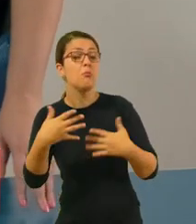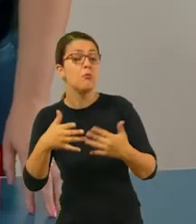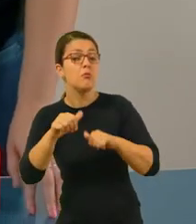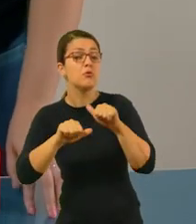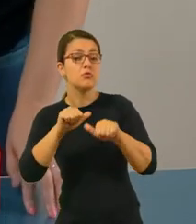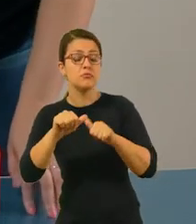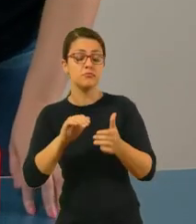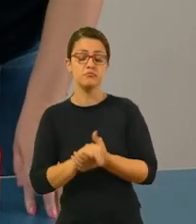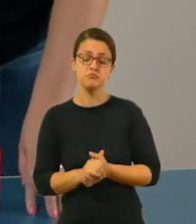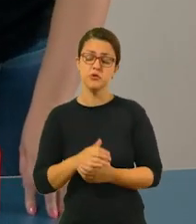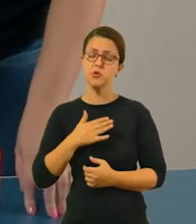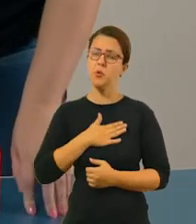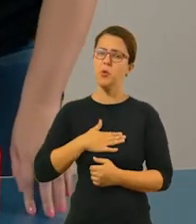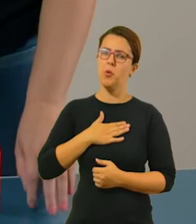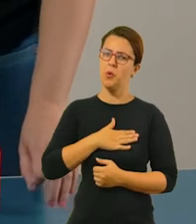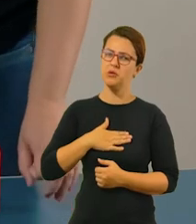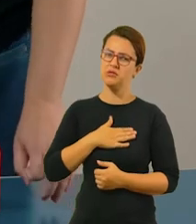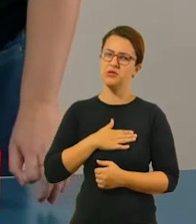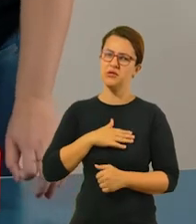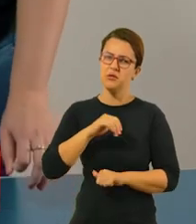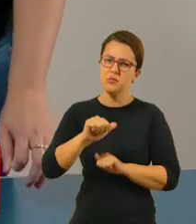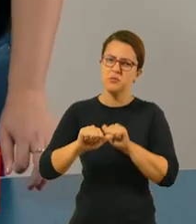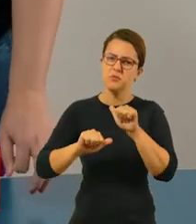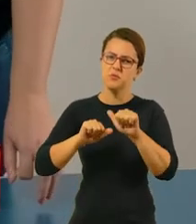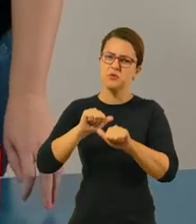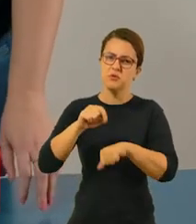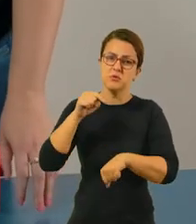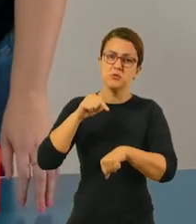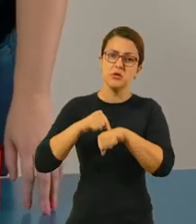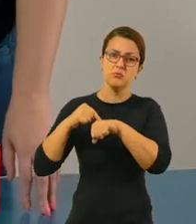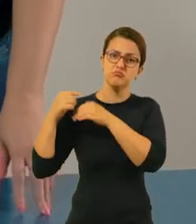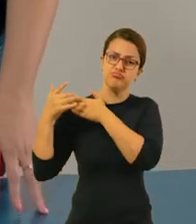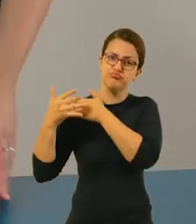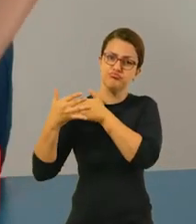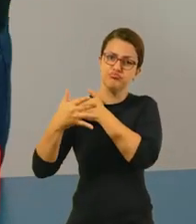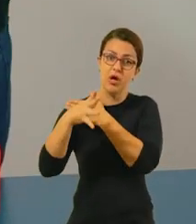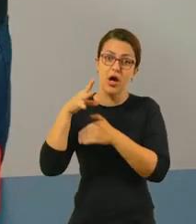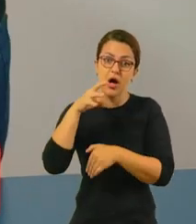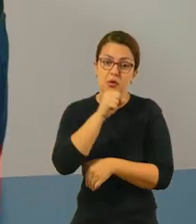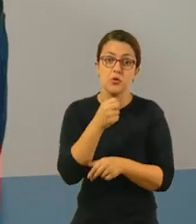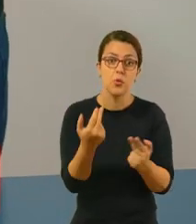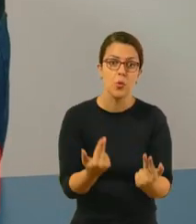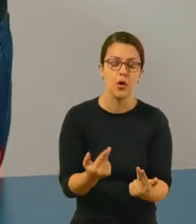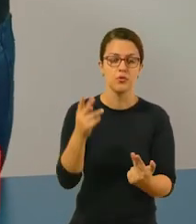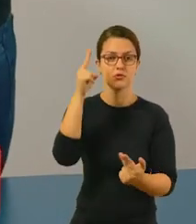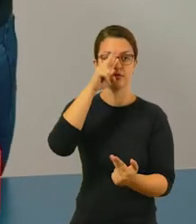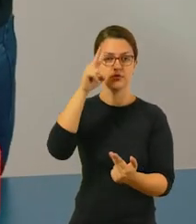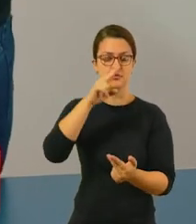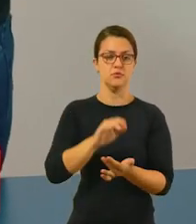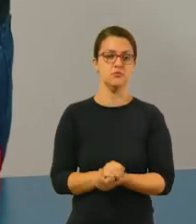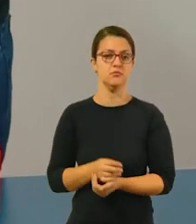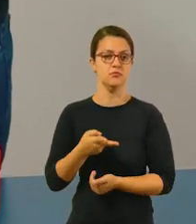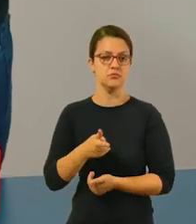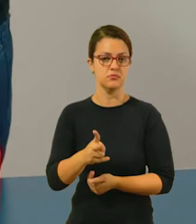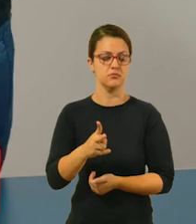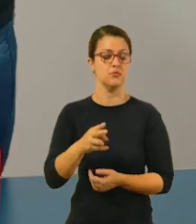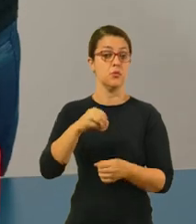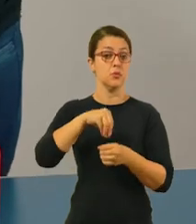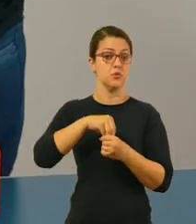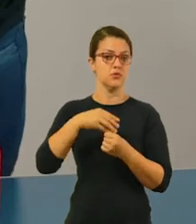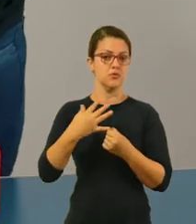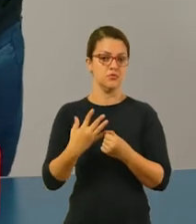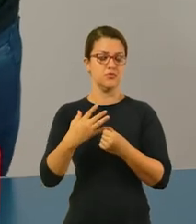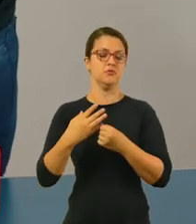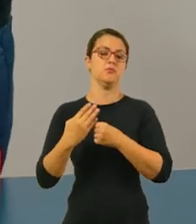Você gostaria que o tempo passasse rapidamente com as histórias? Por quê? Então, nessa atividade, nós estamos dando sequência